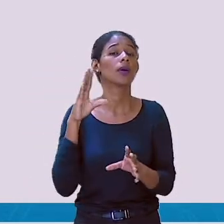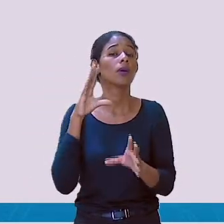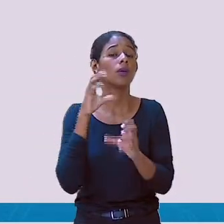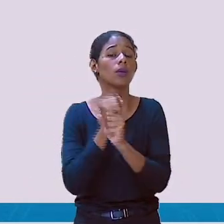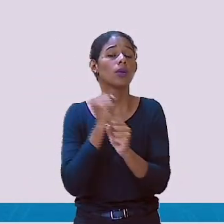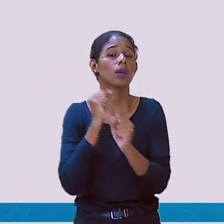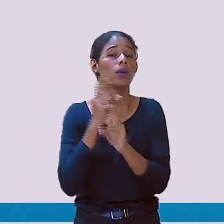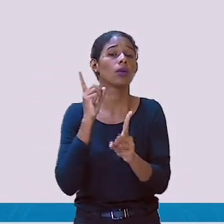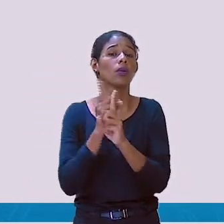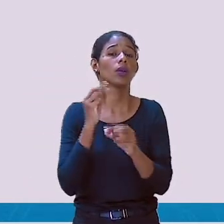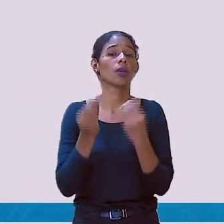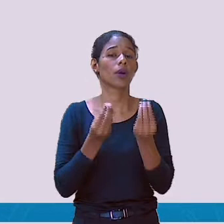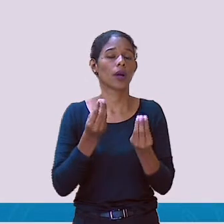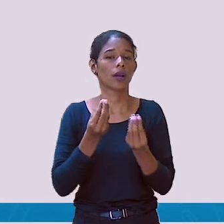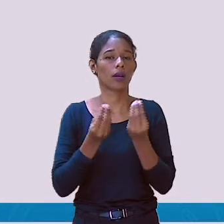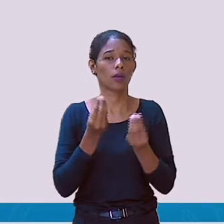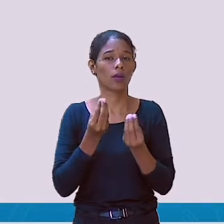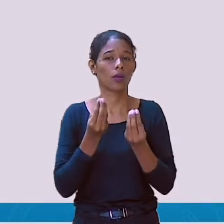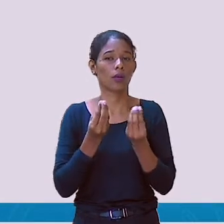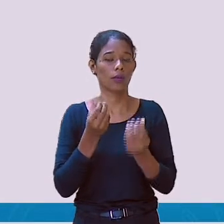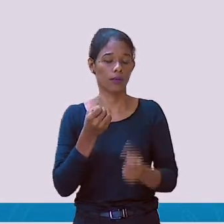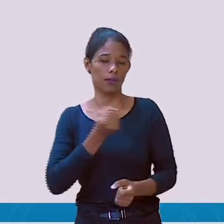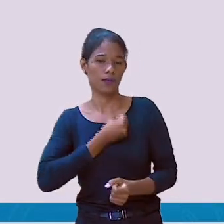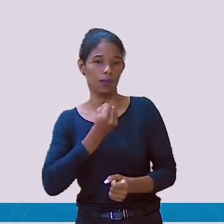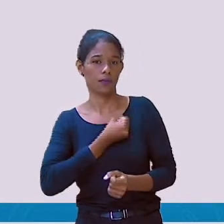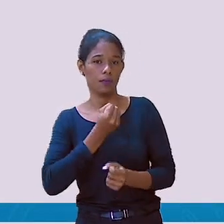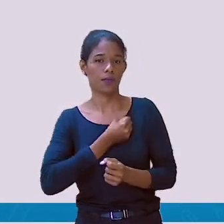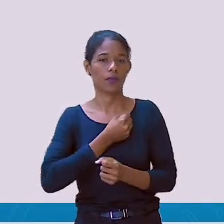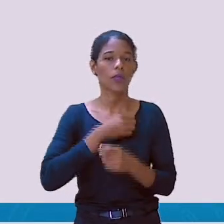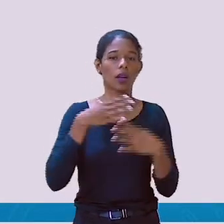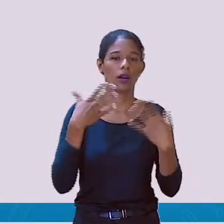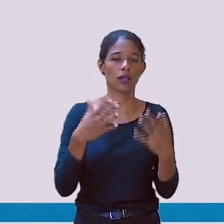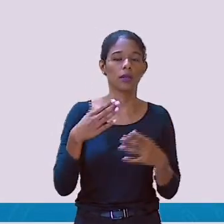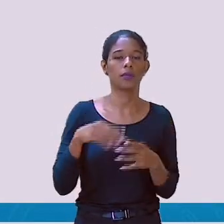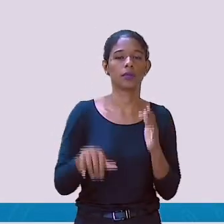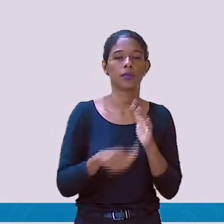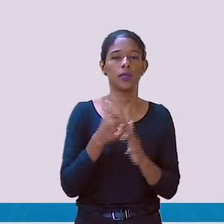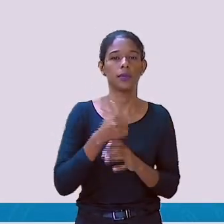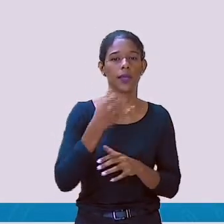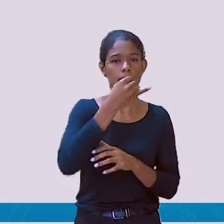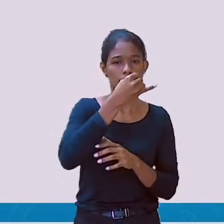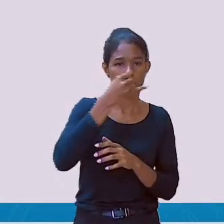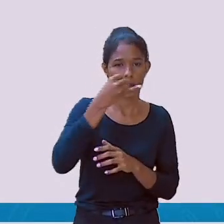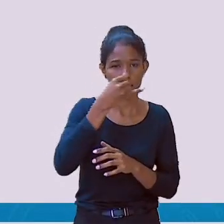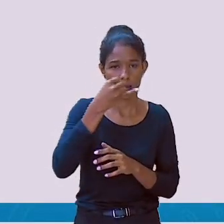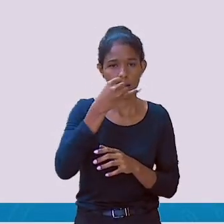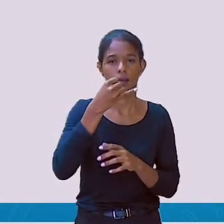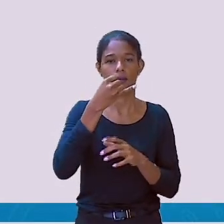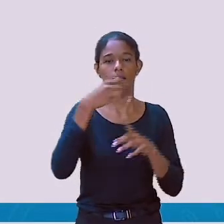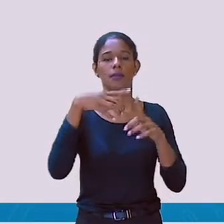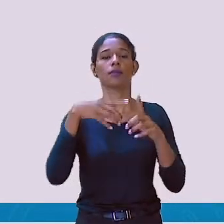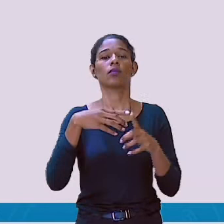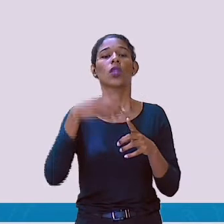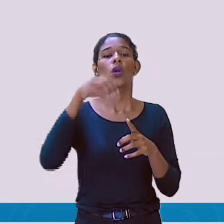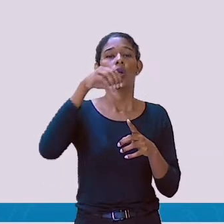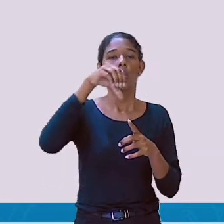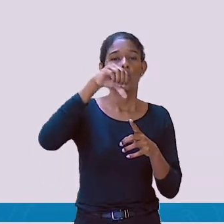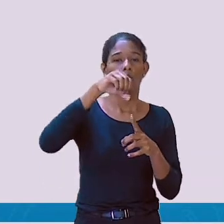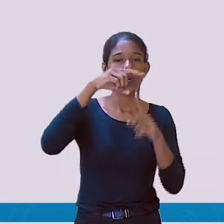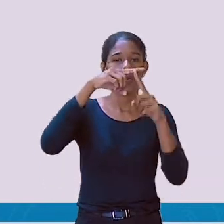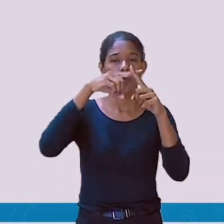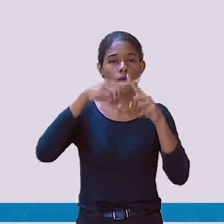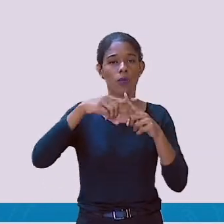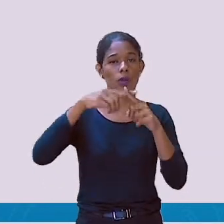como resposta negativo. 9 vezes 3, 27. Agora eu vou resolver